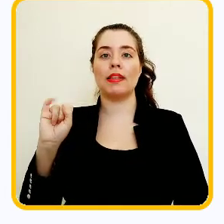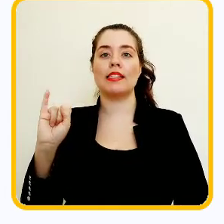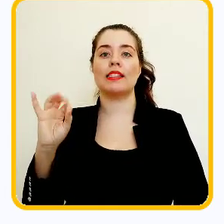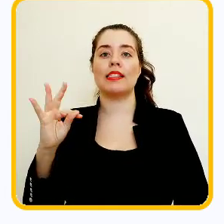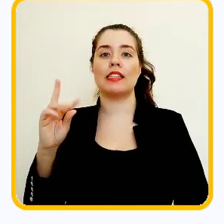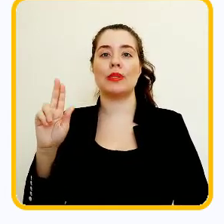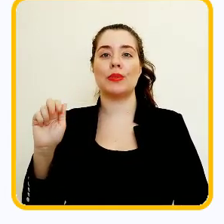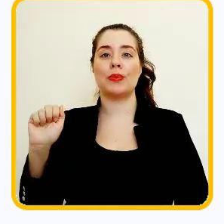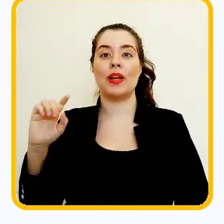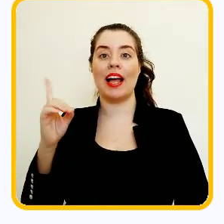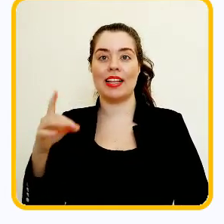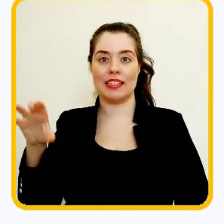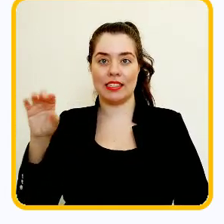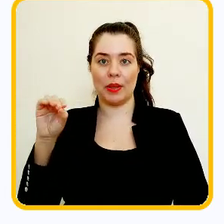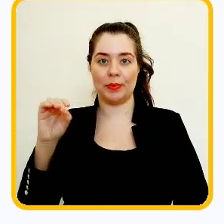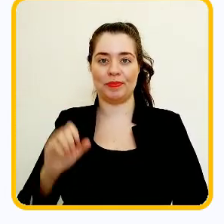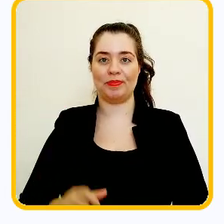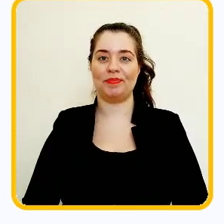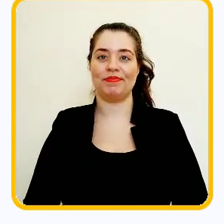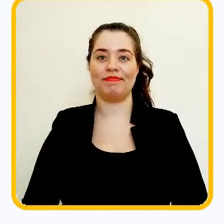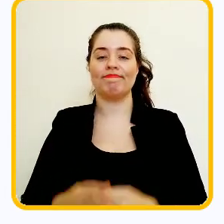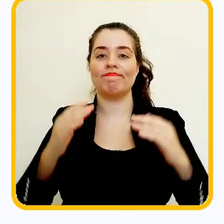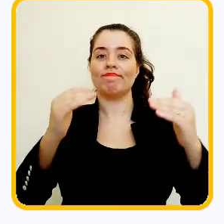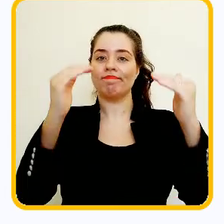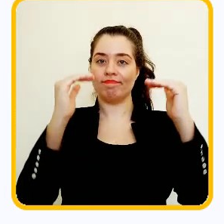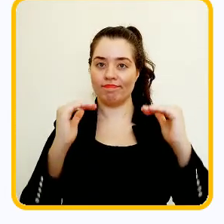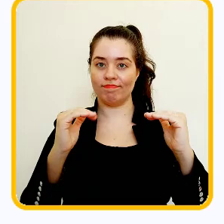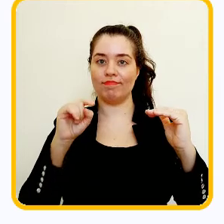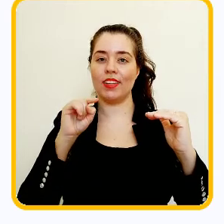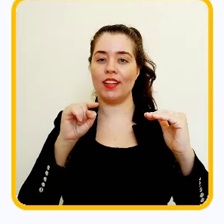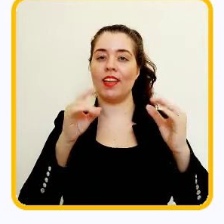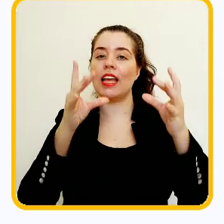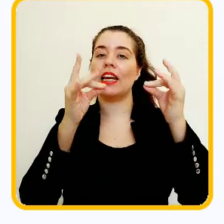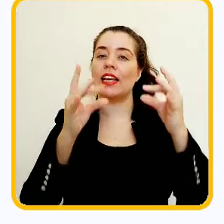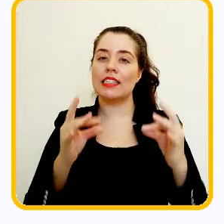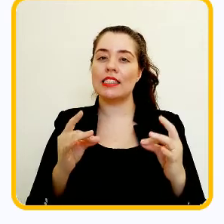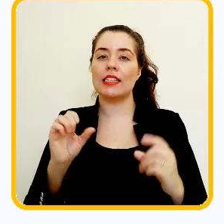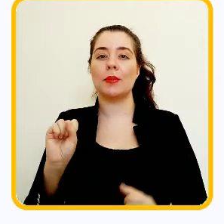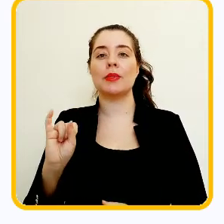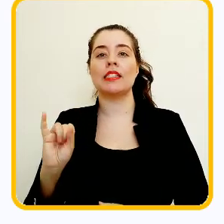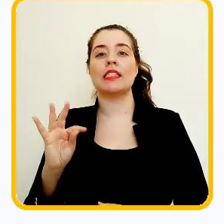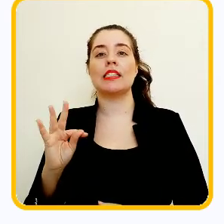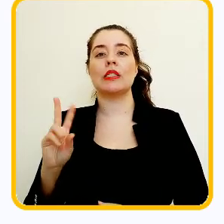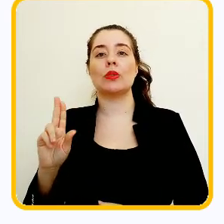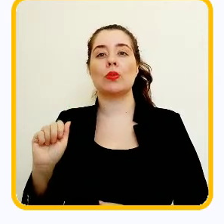O segundo dado solicitado é a descrição da situação.